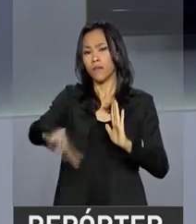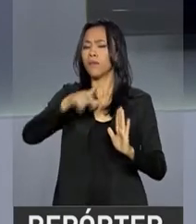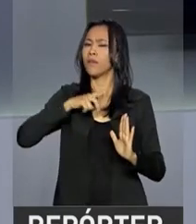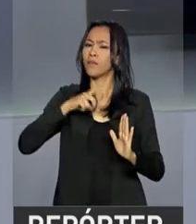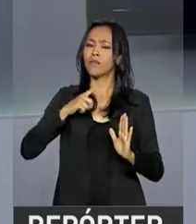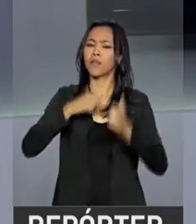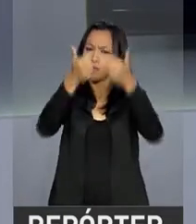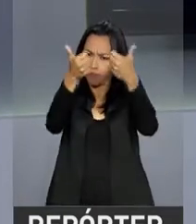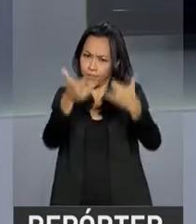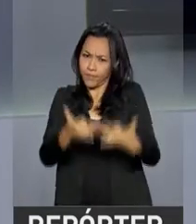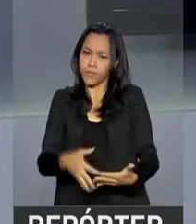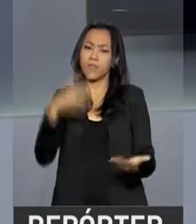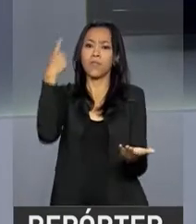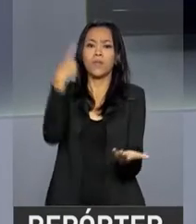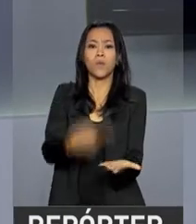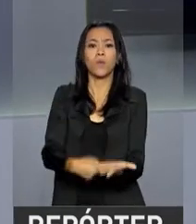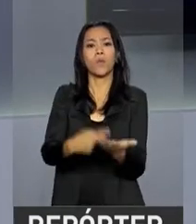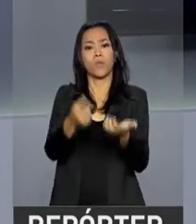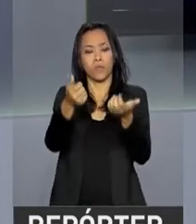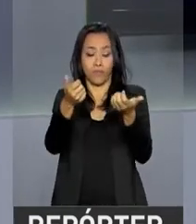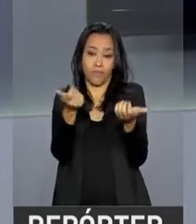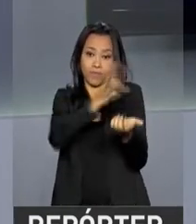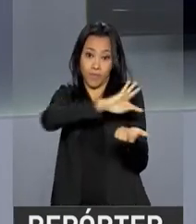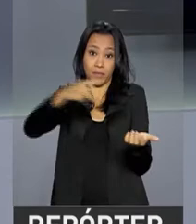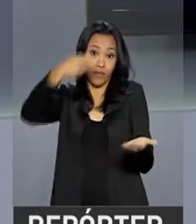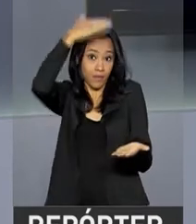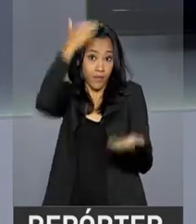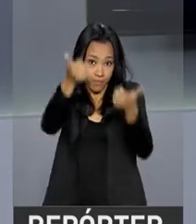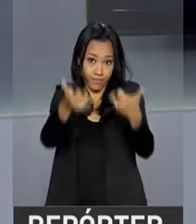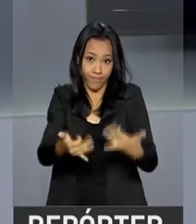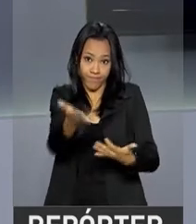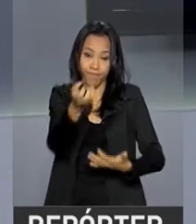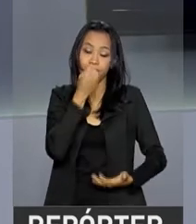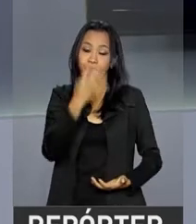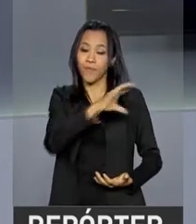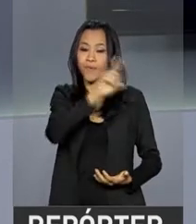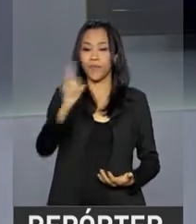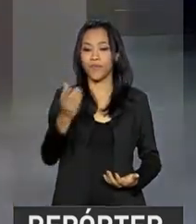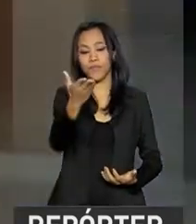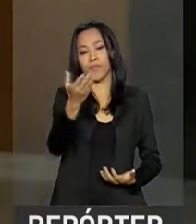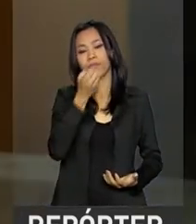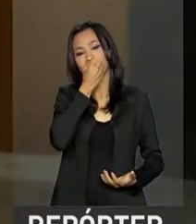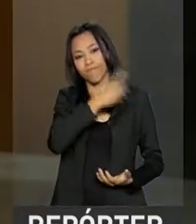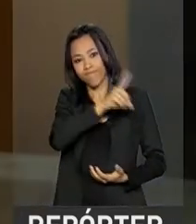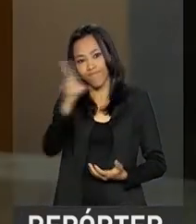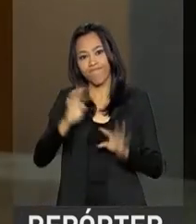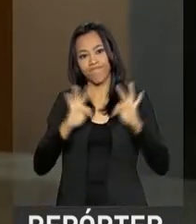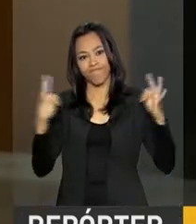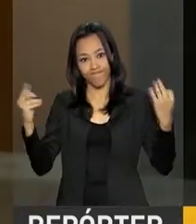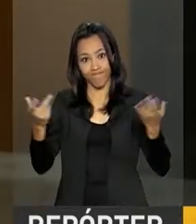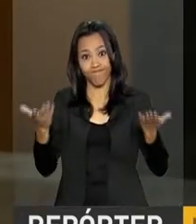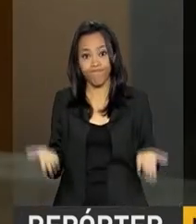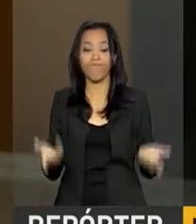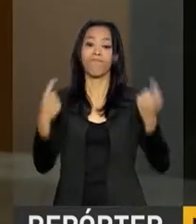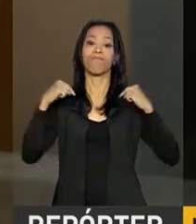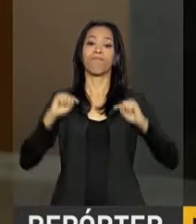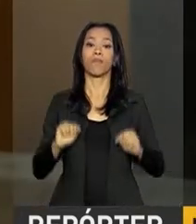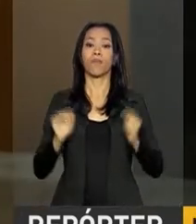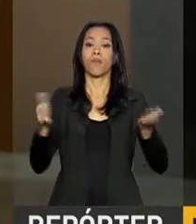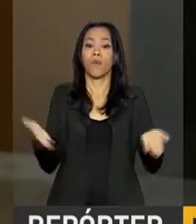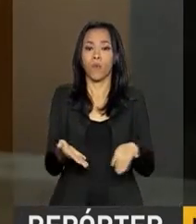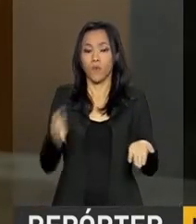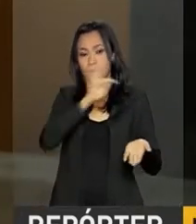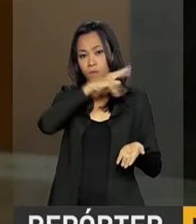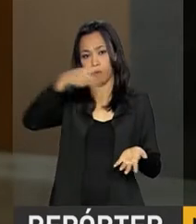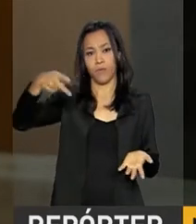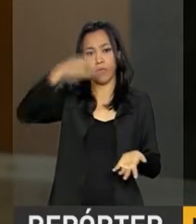do presidente michel temer olá nem bom dia pra você podia thaíssa bom dia a todos pois é thaíssa hoje o presidente